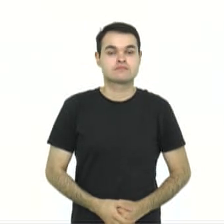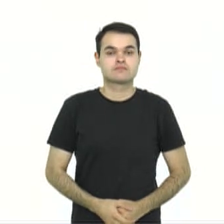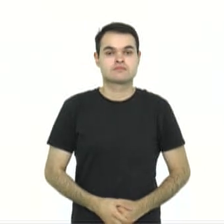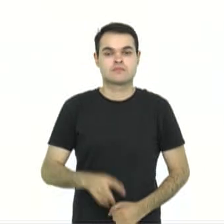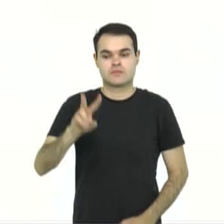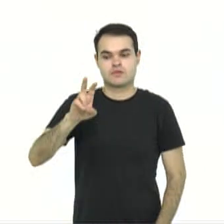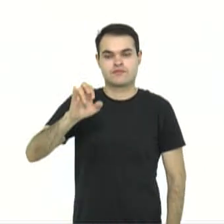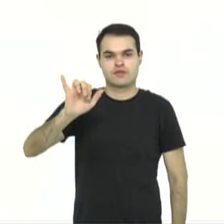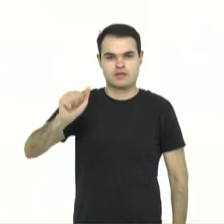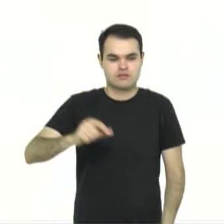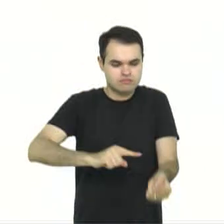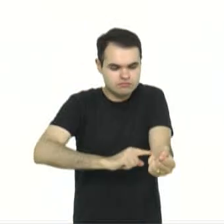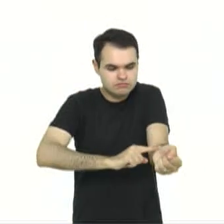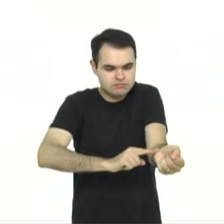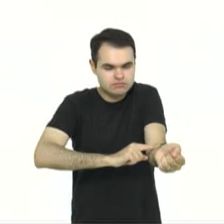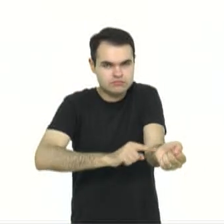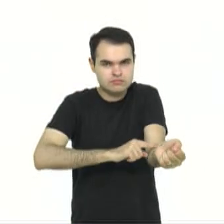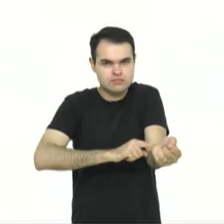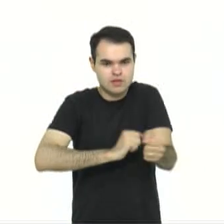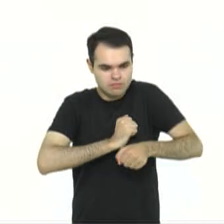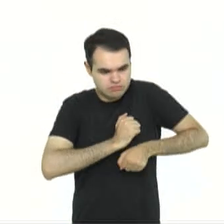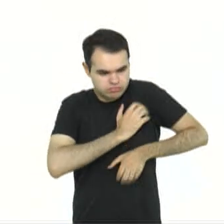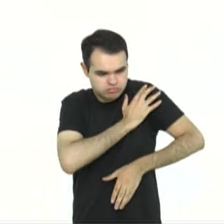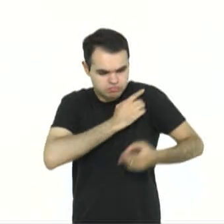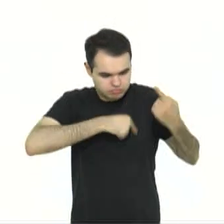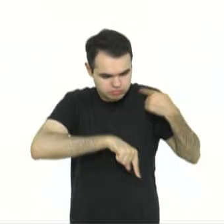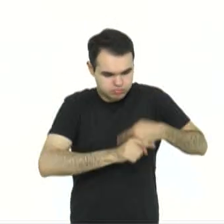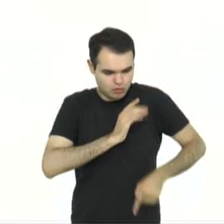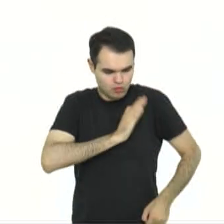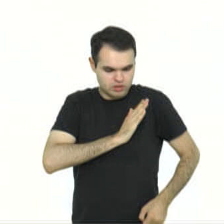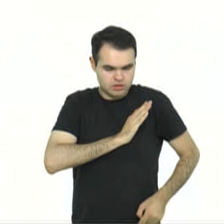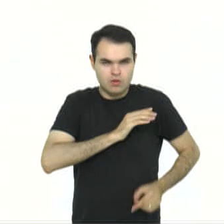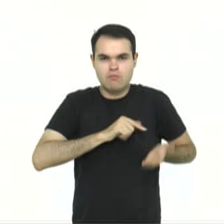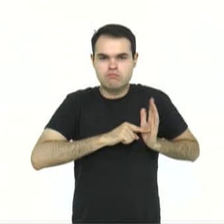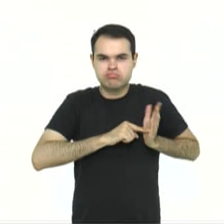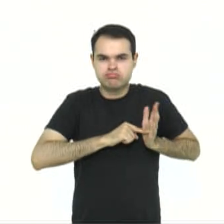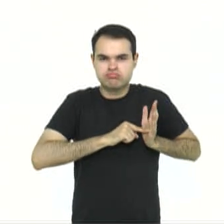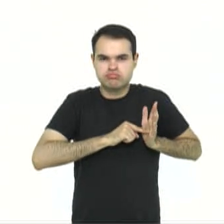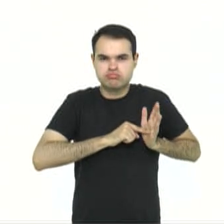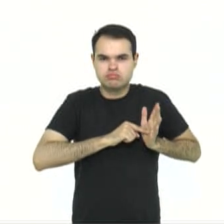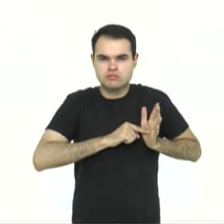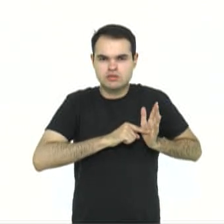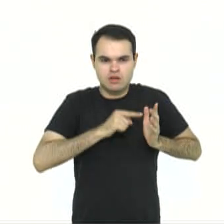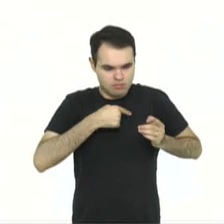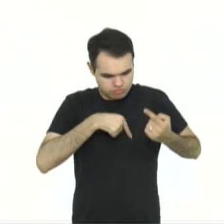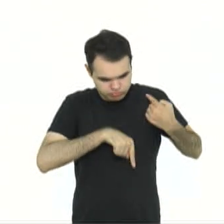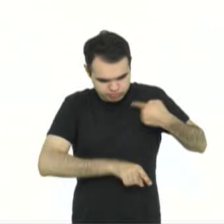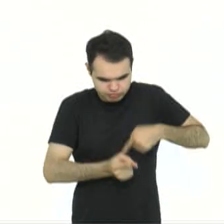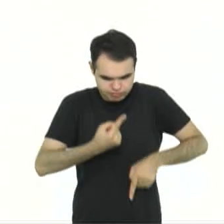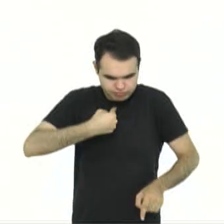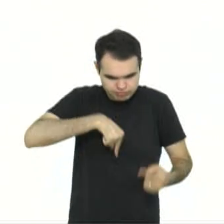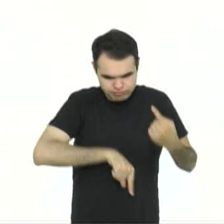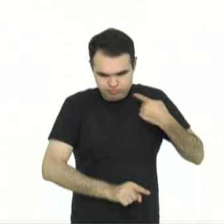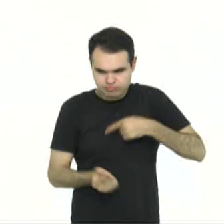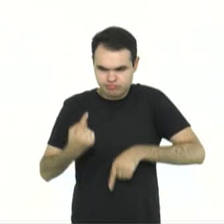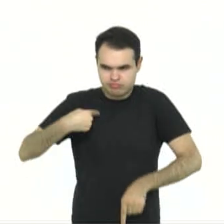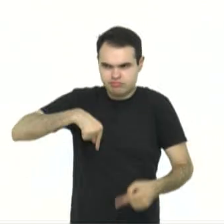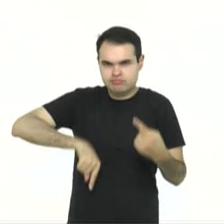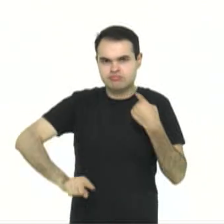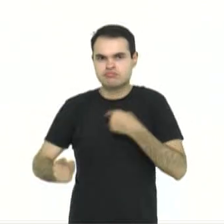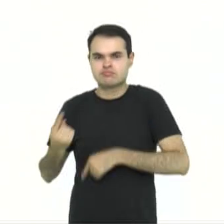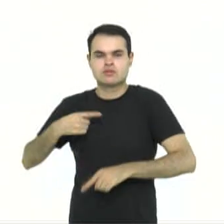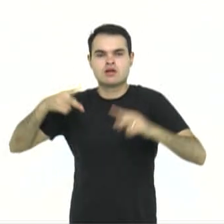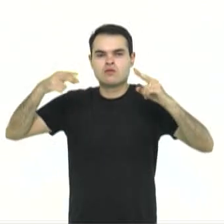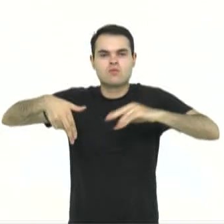artérias. Circular é preciso. O coração é o motor do sangue, fazendo com que ele viaje por uma rede de estradas, as artérias, veias e